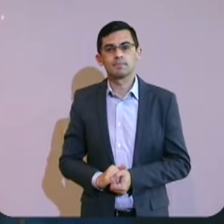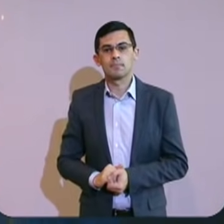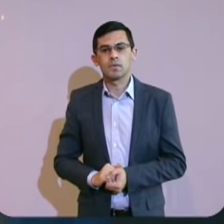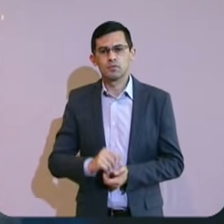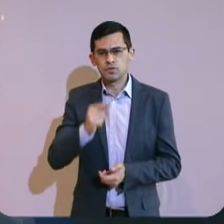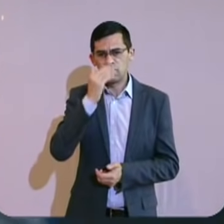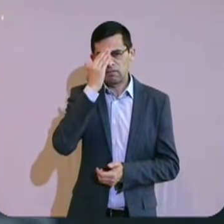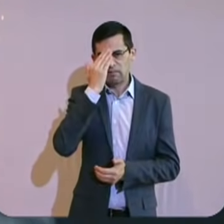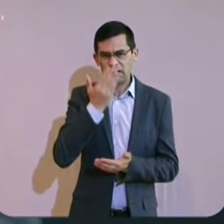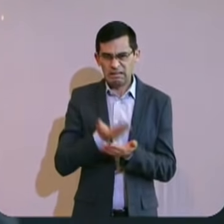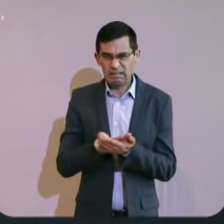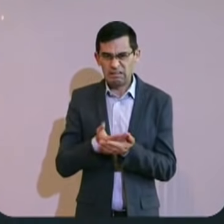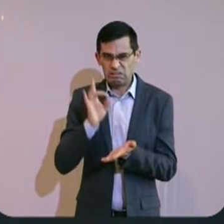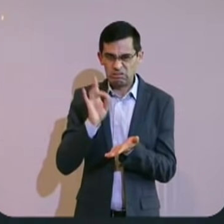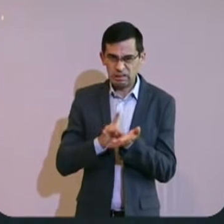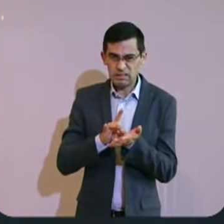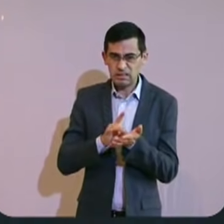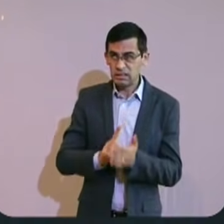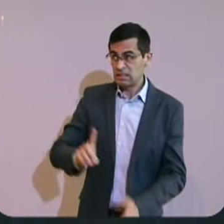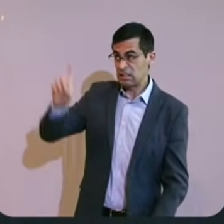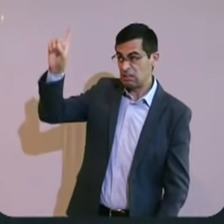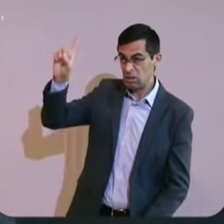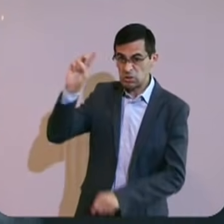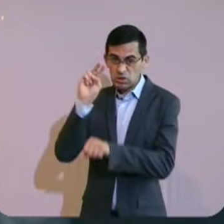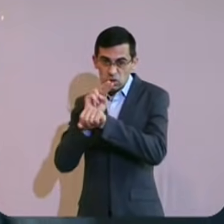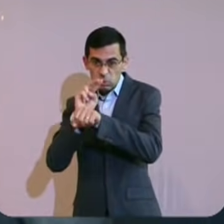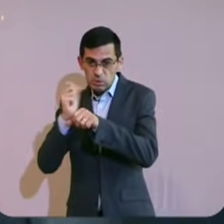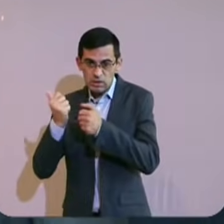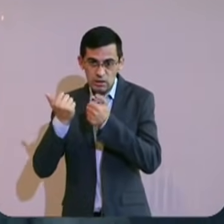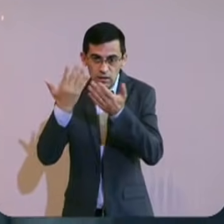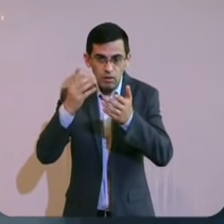Você crê mesmo que o Senhor te sustenta?